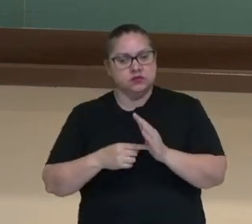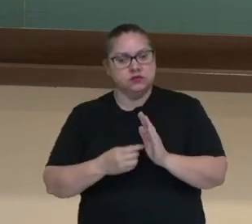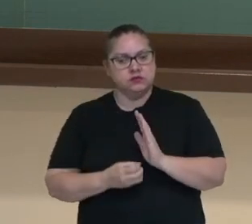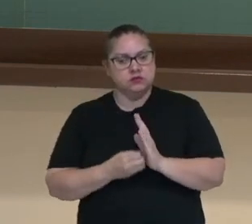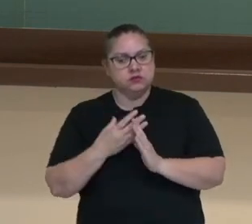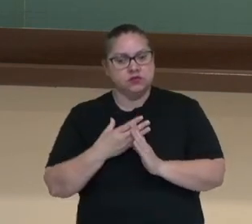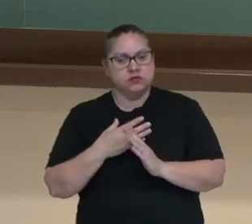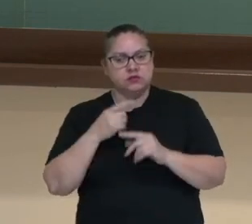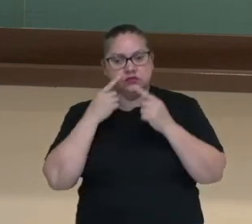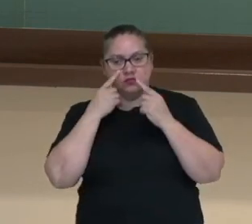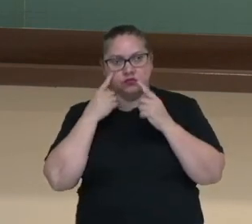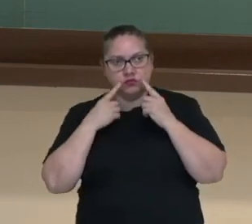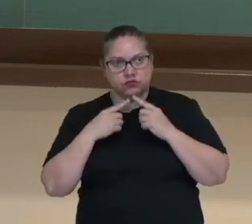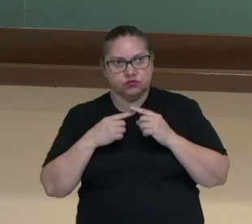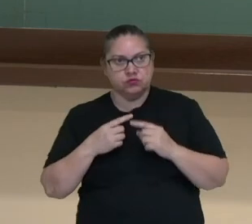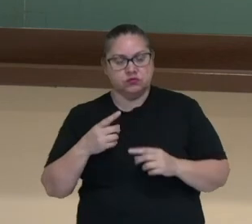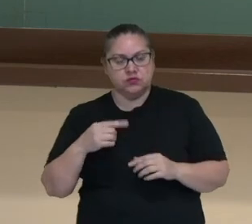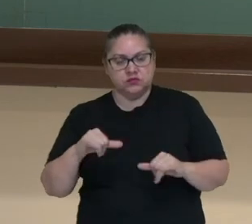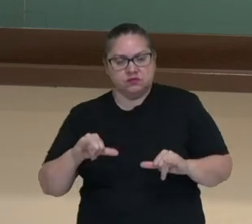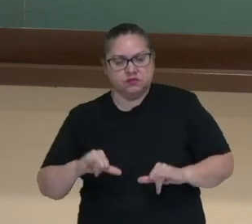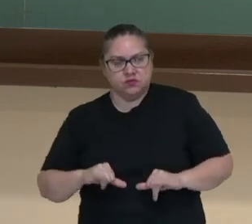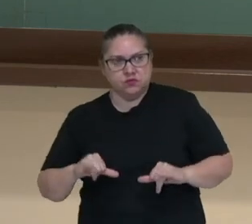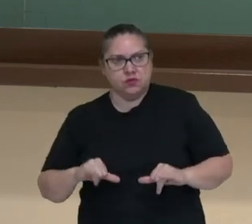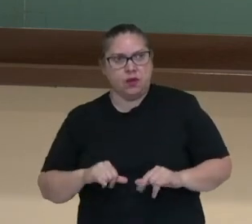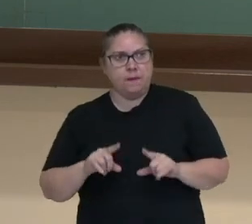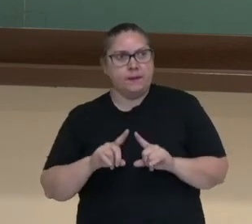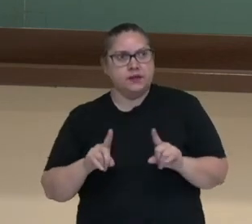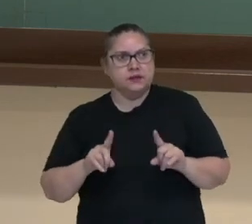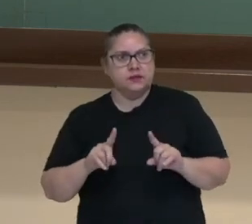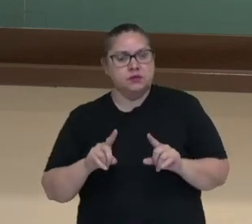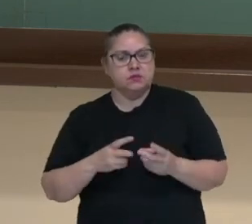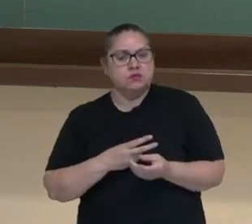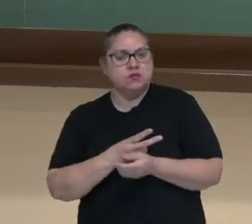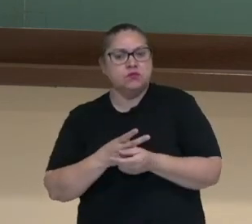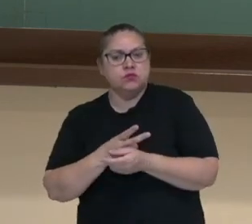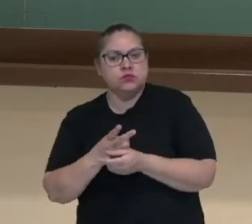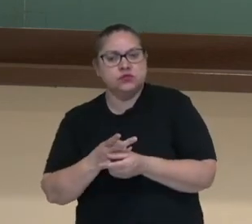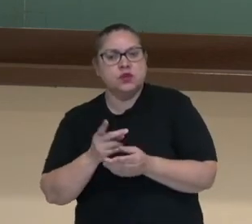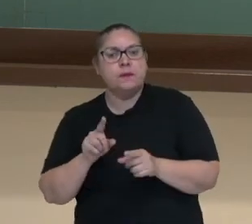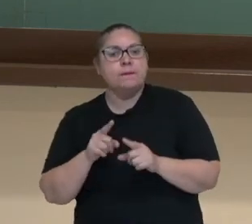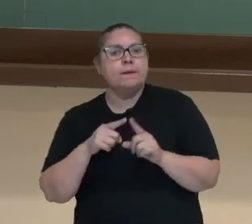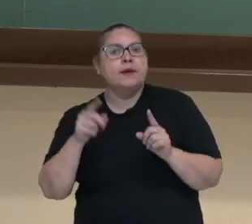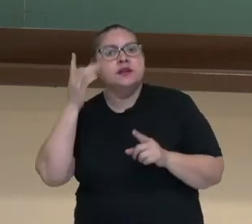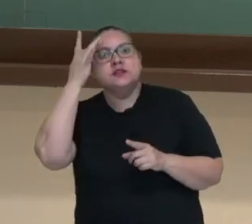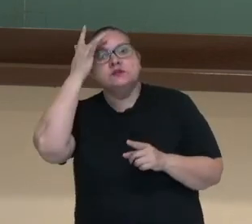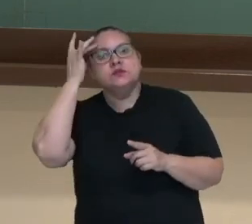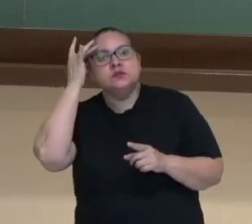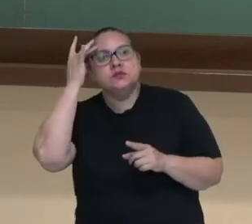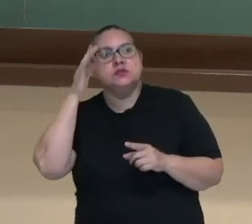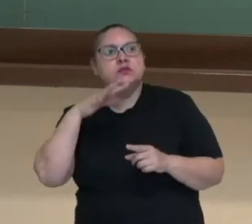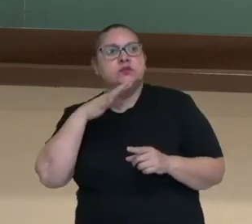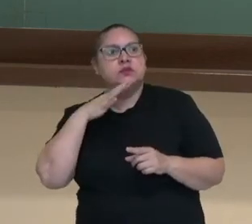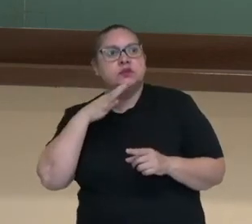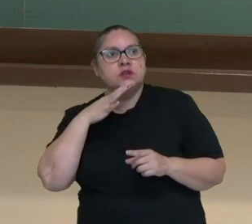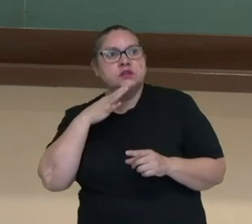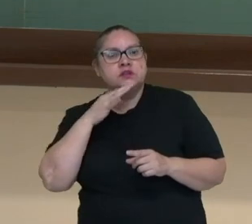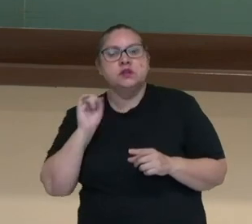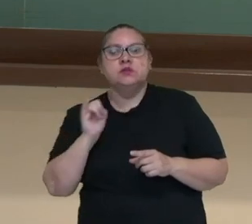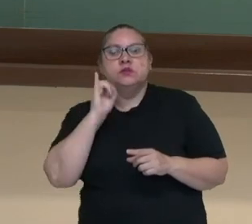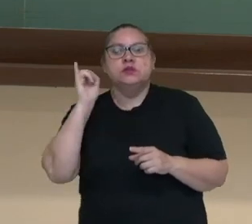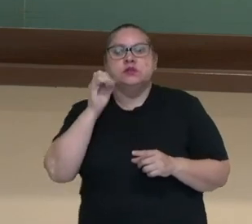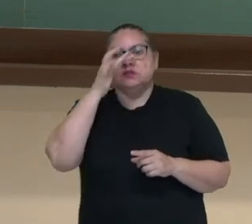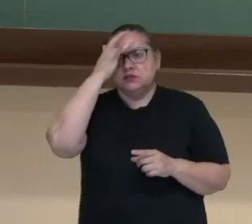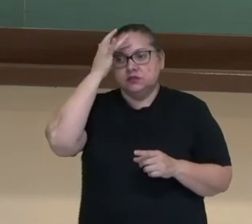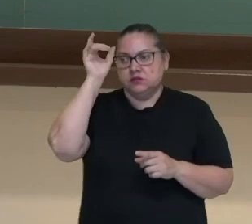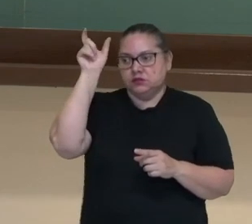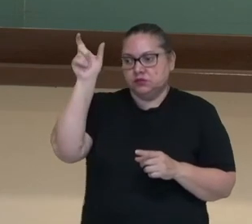que choram, para aqueles que se machucam, para aqueles que buscam e para aqueles que se reconhecem a importância das